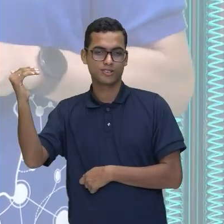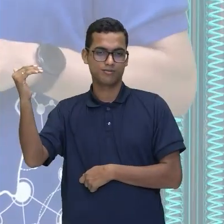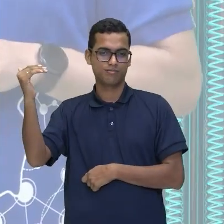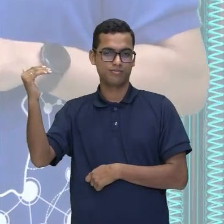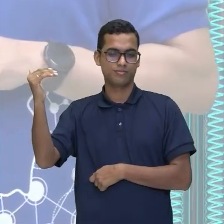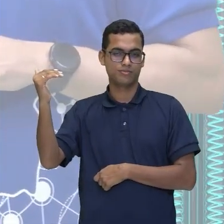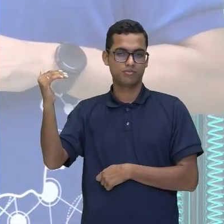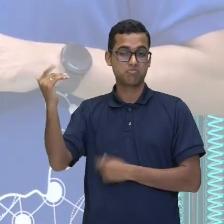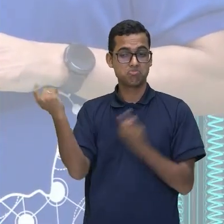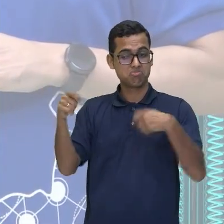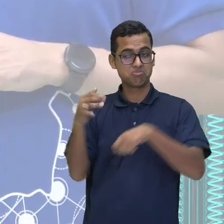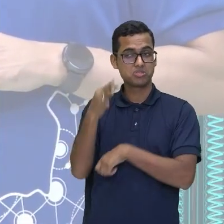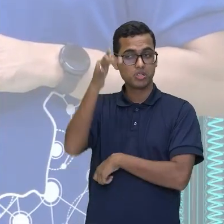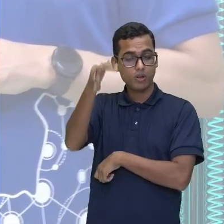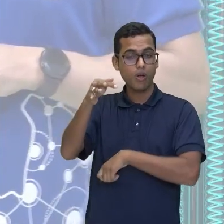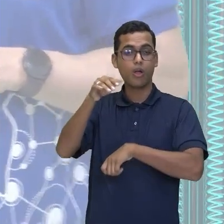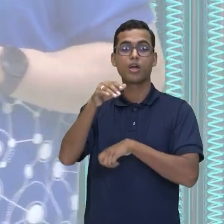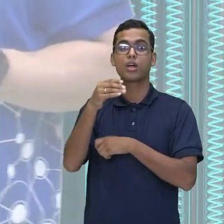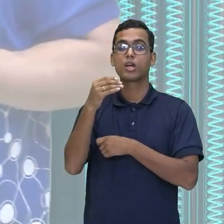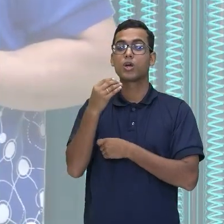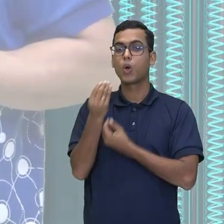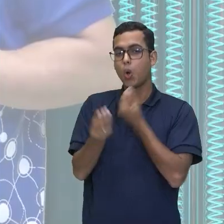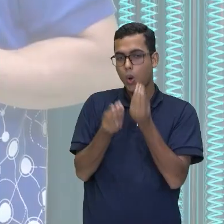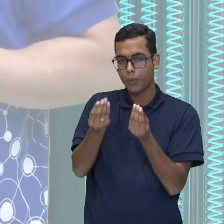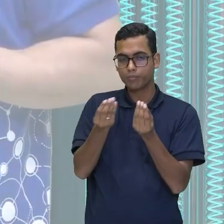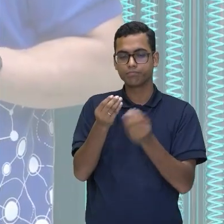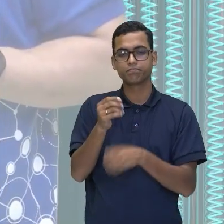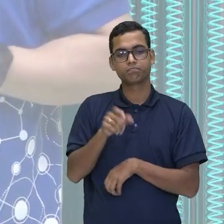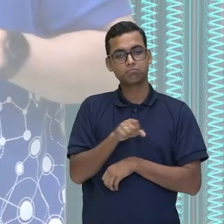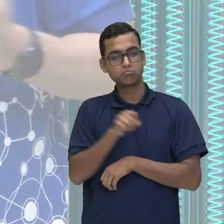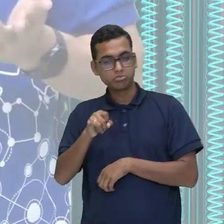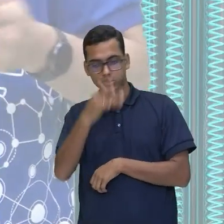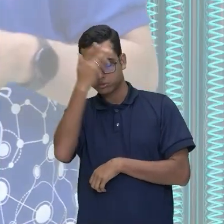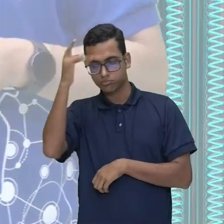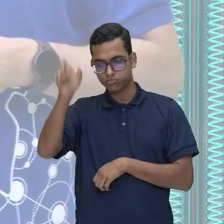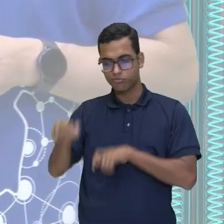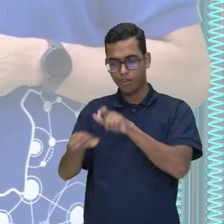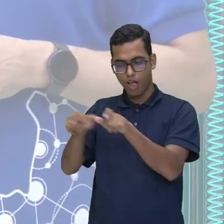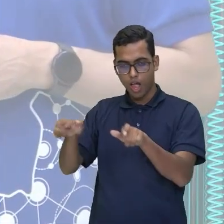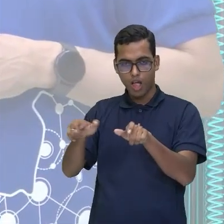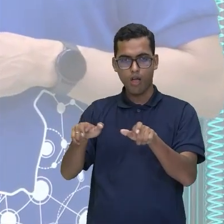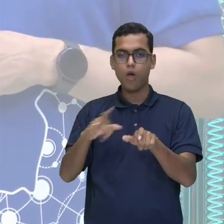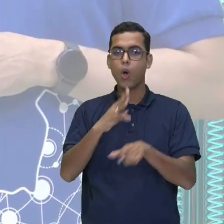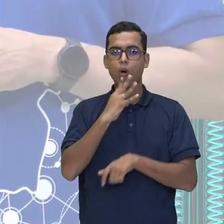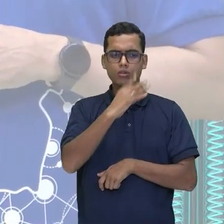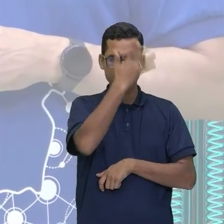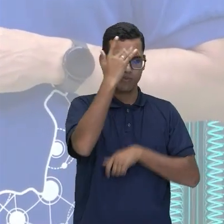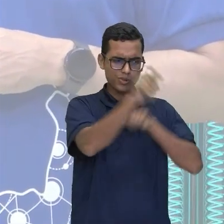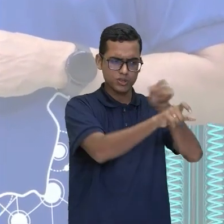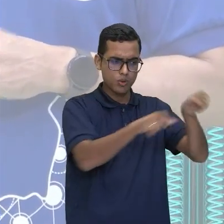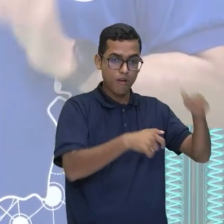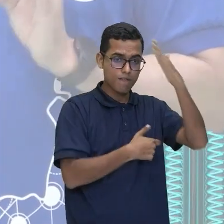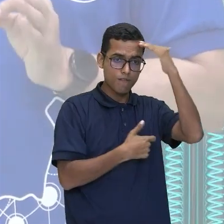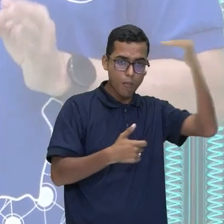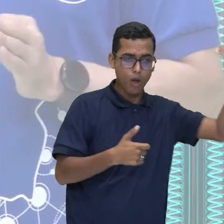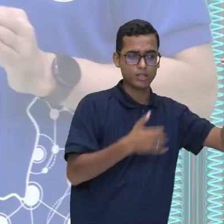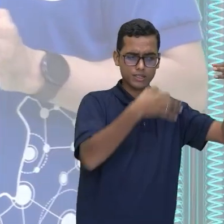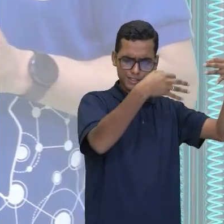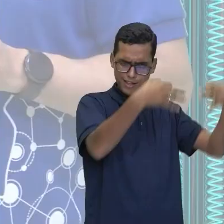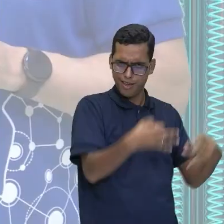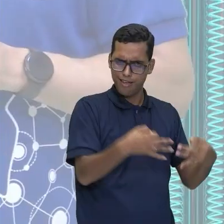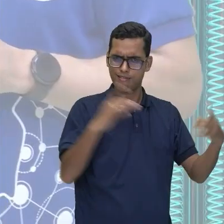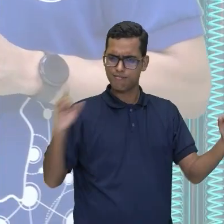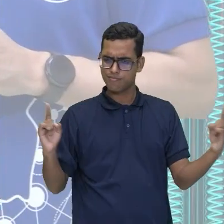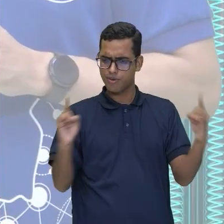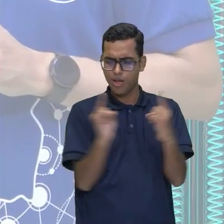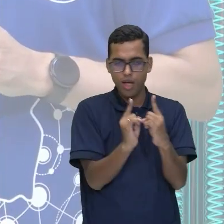qualquer um, pode se tornar rich, rico, and famous, e famosa, ou famoso, if they know the right people.